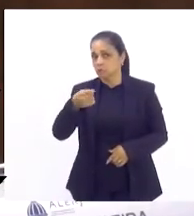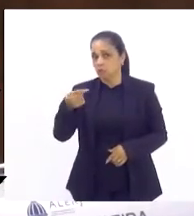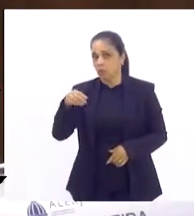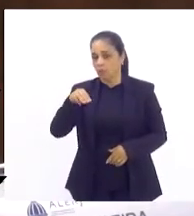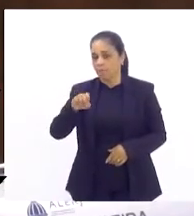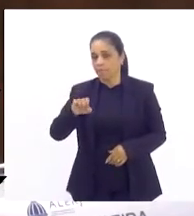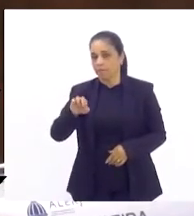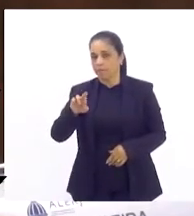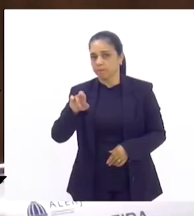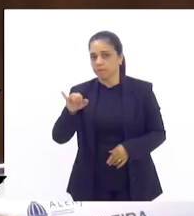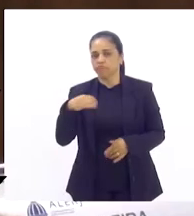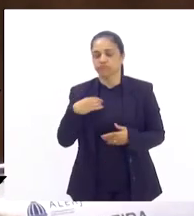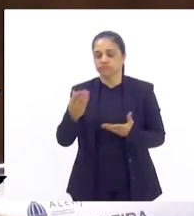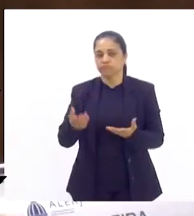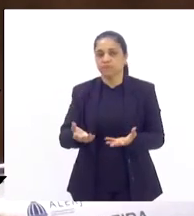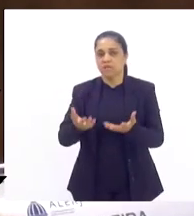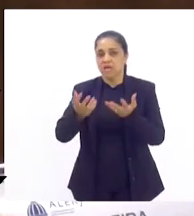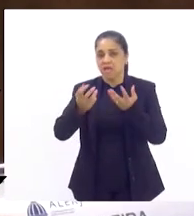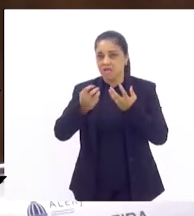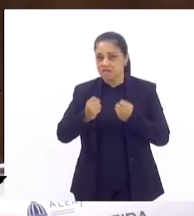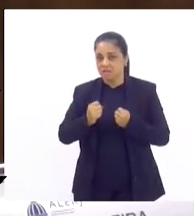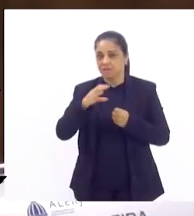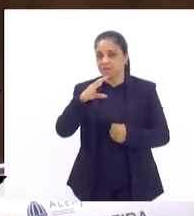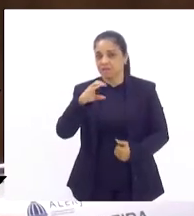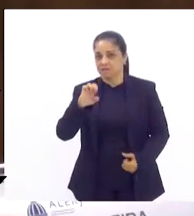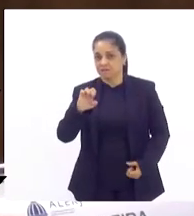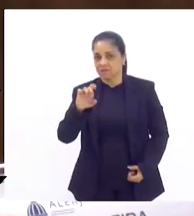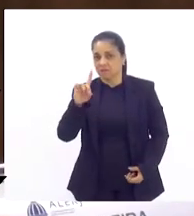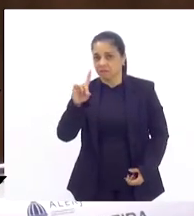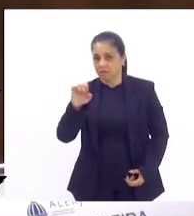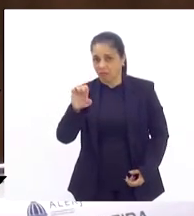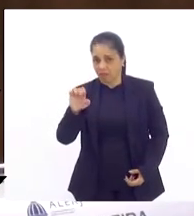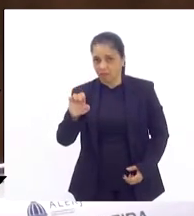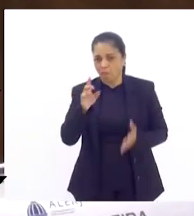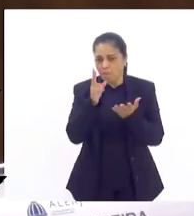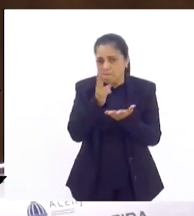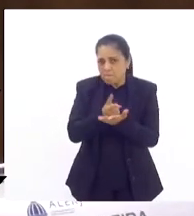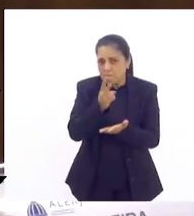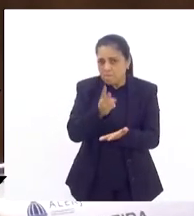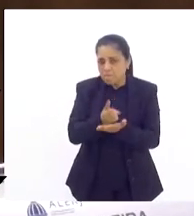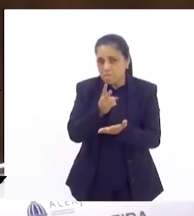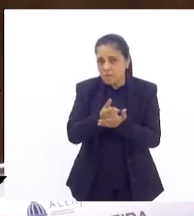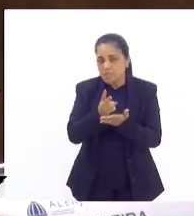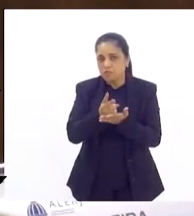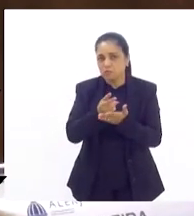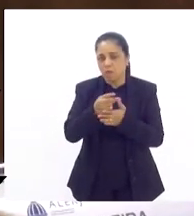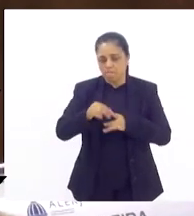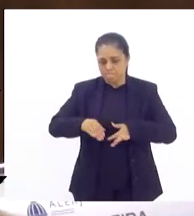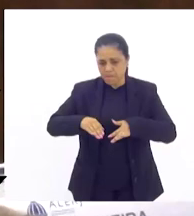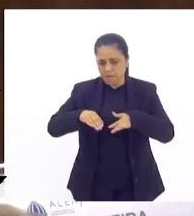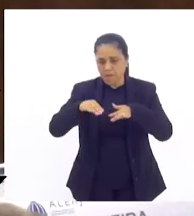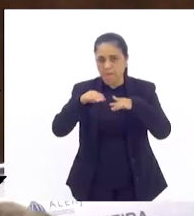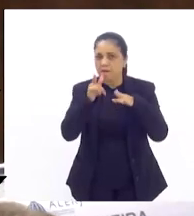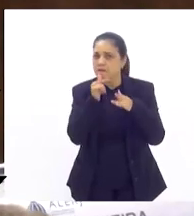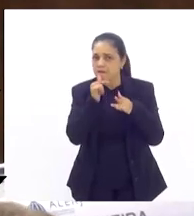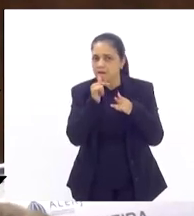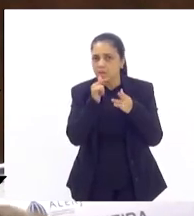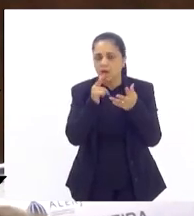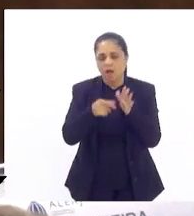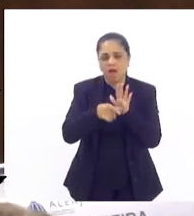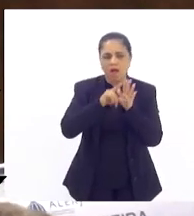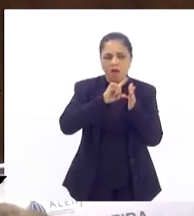SEDAI, ele é o mesmo volume que São João de Meriti recebia antes da